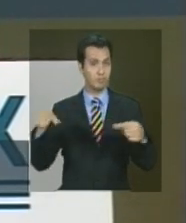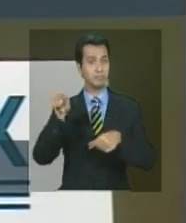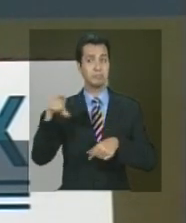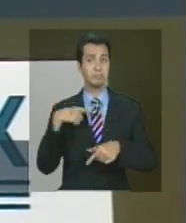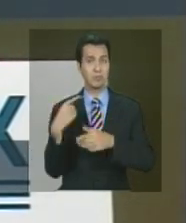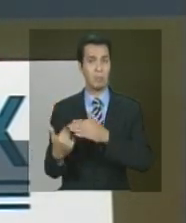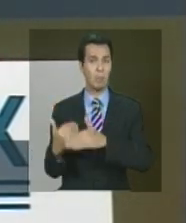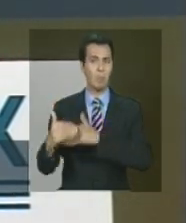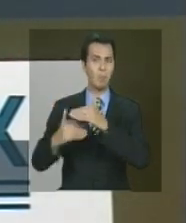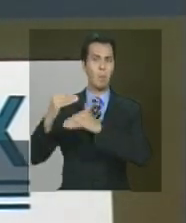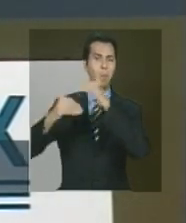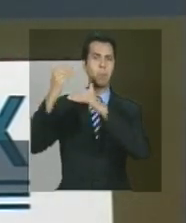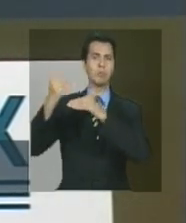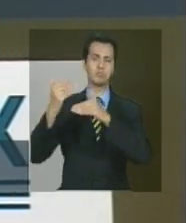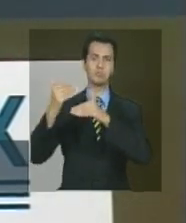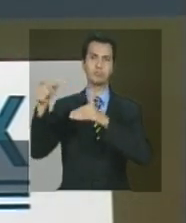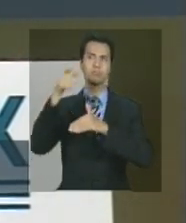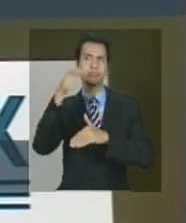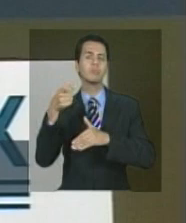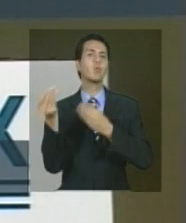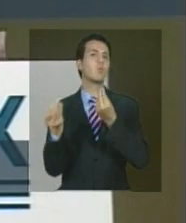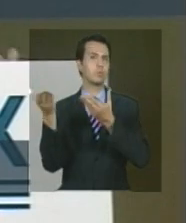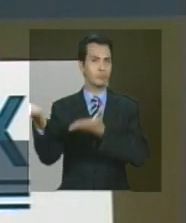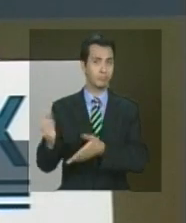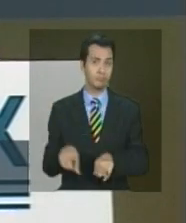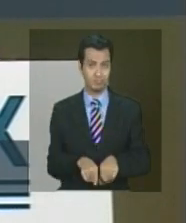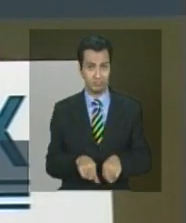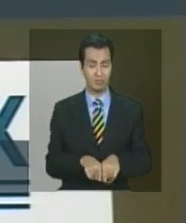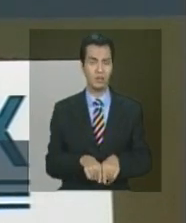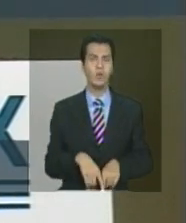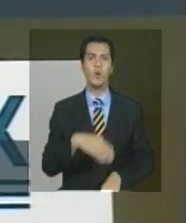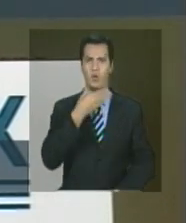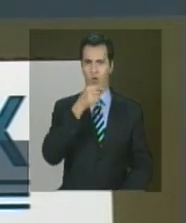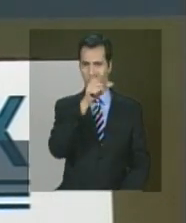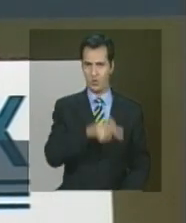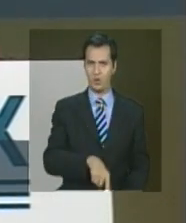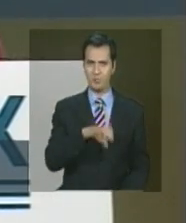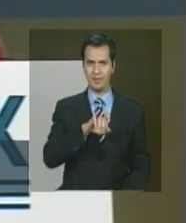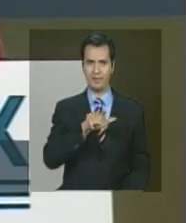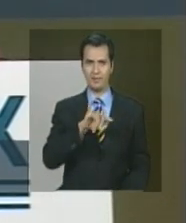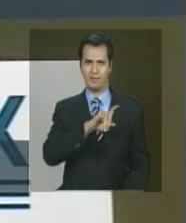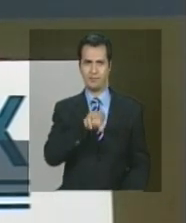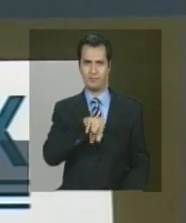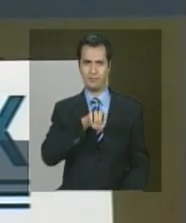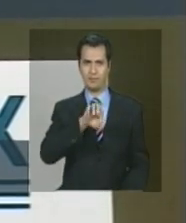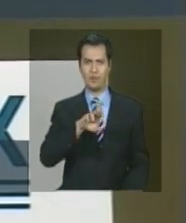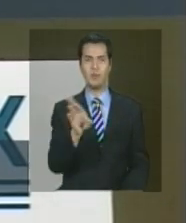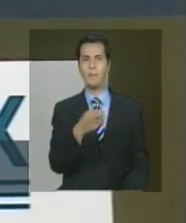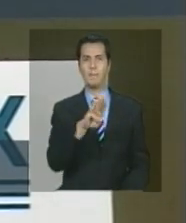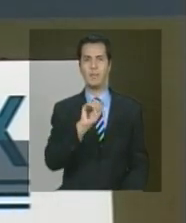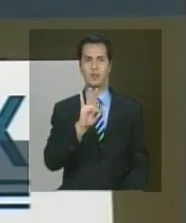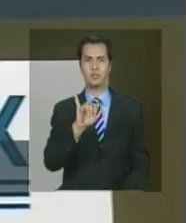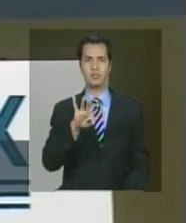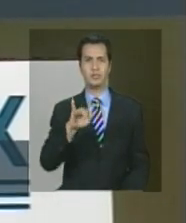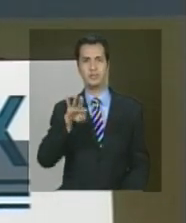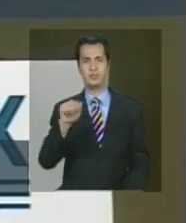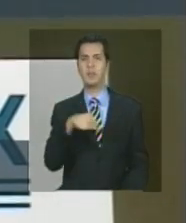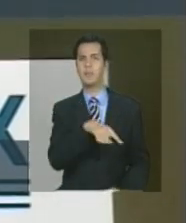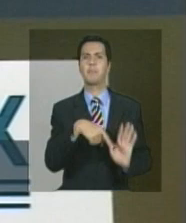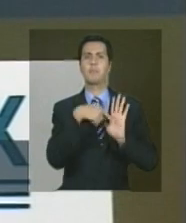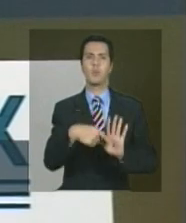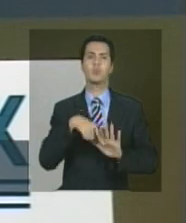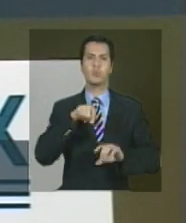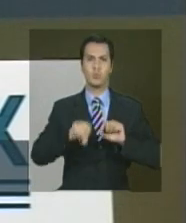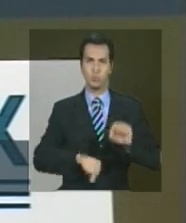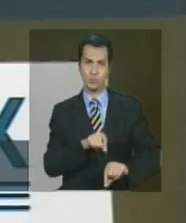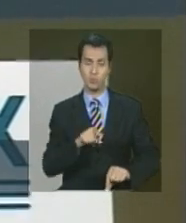Sobretudo, o que o Eliezer Batista demonstra é que nós